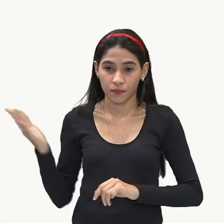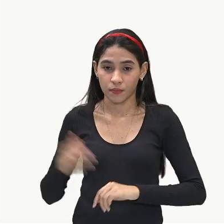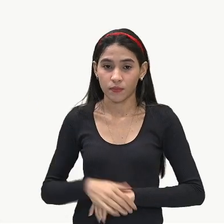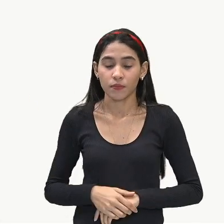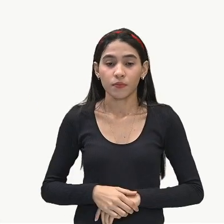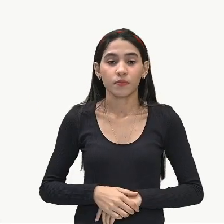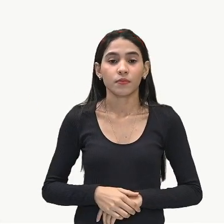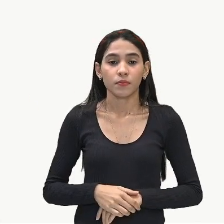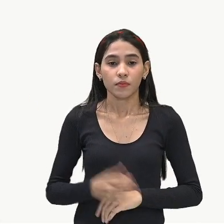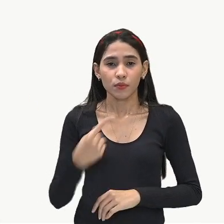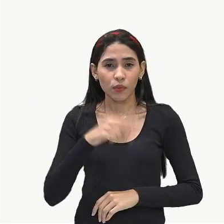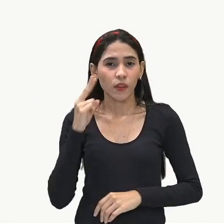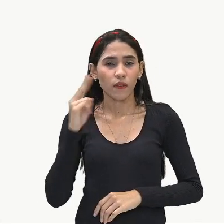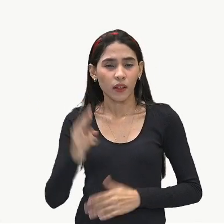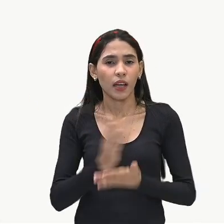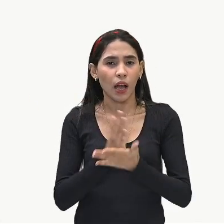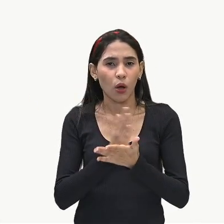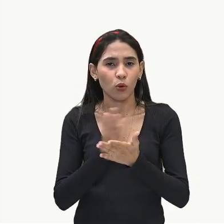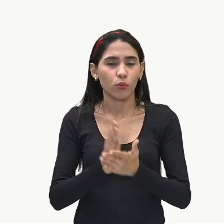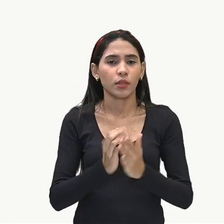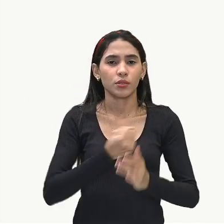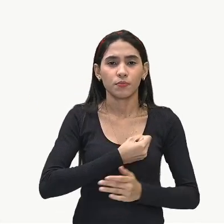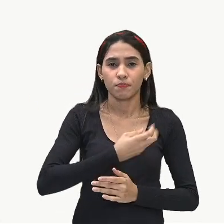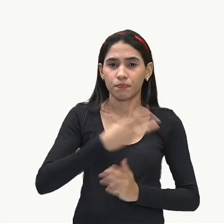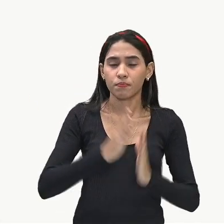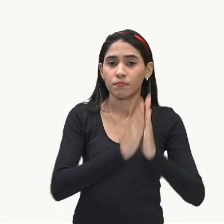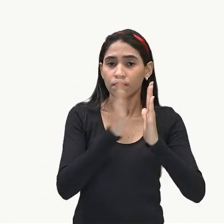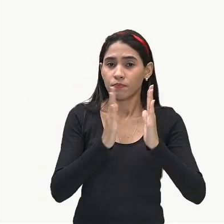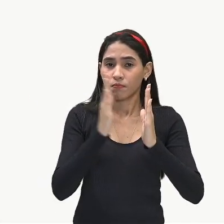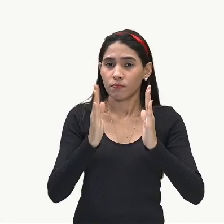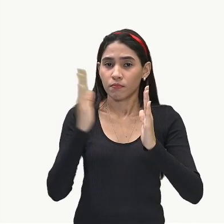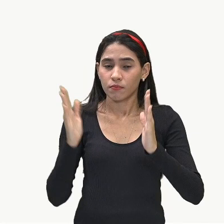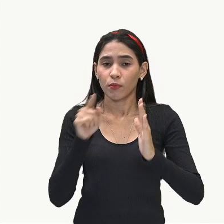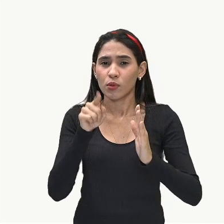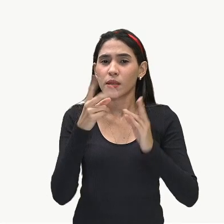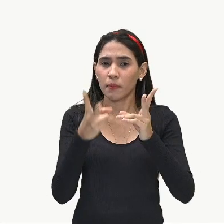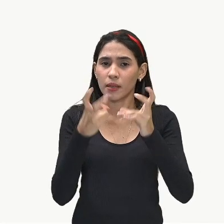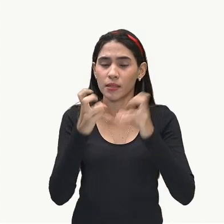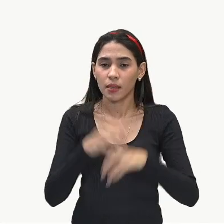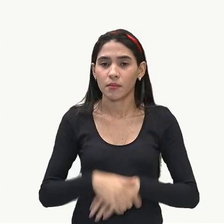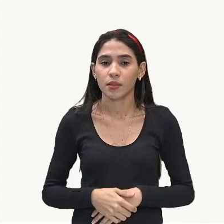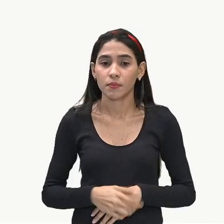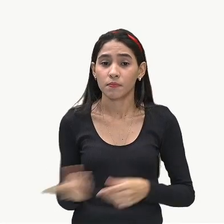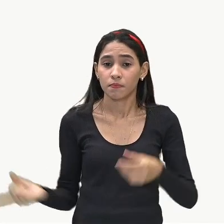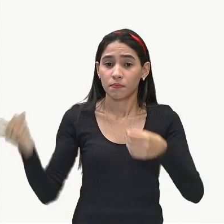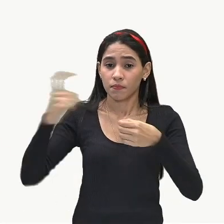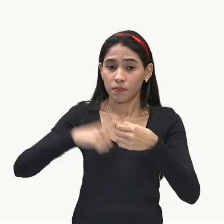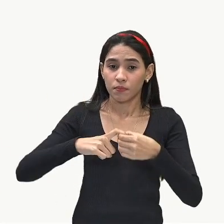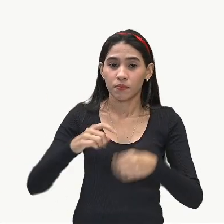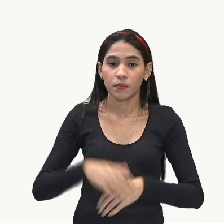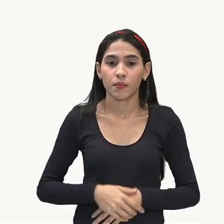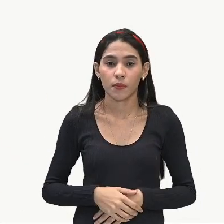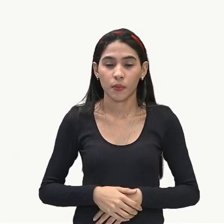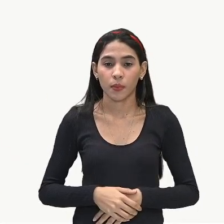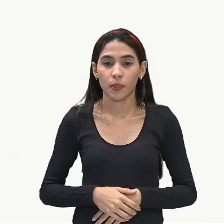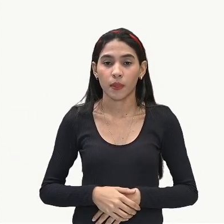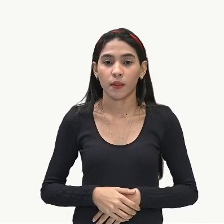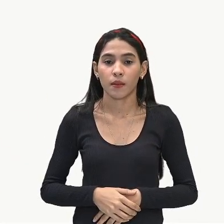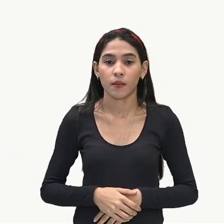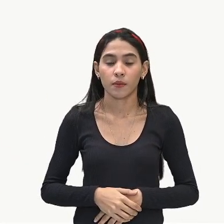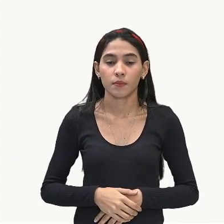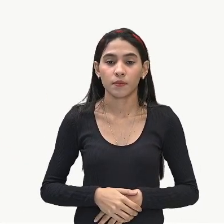mais algumas sequências, tá? Então observa, eu vou voltar aqui nessa próxima cartela, como nós falamos,